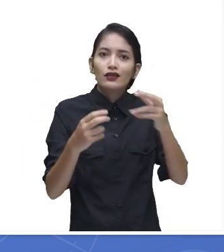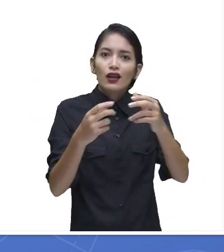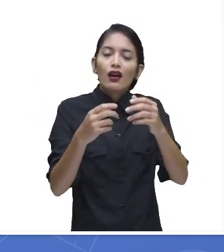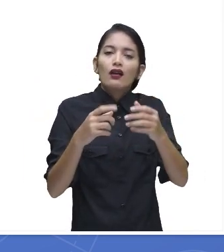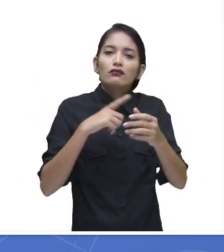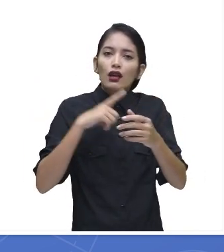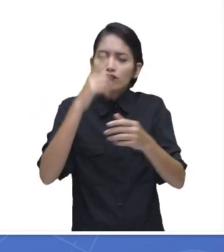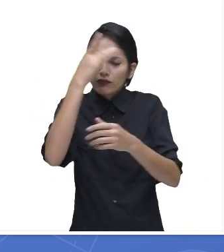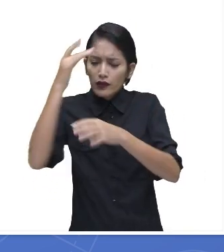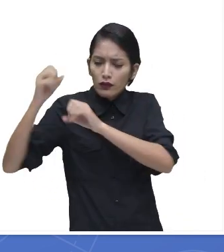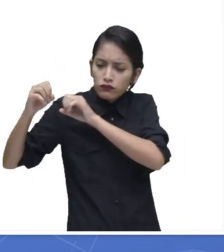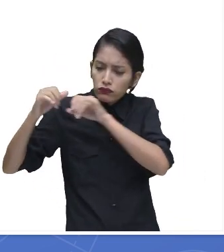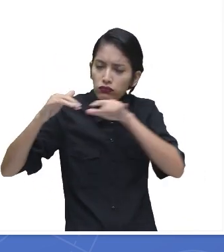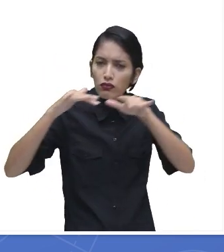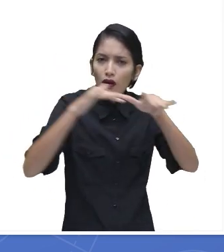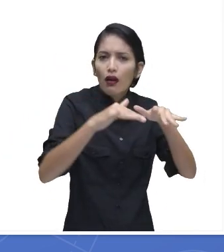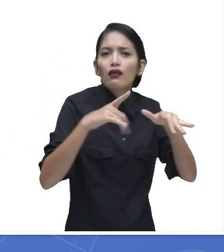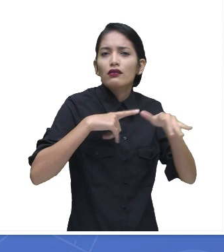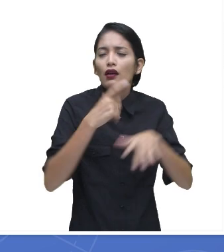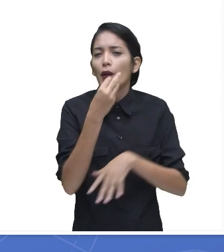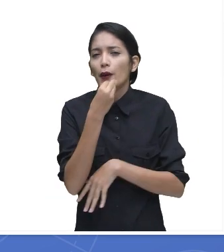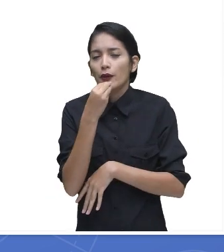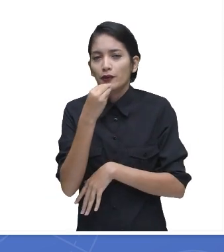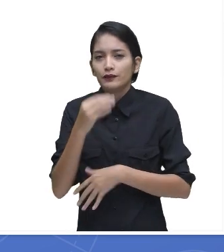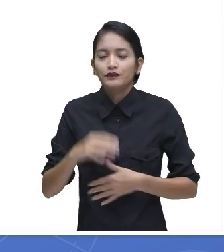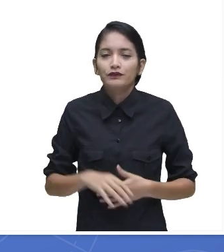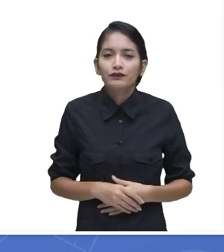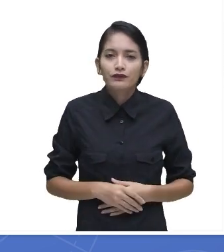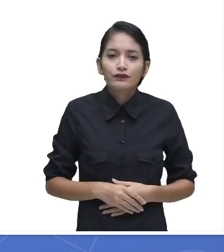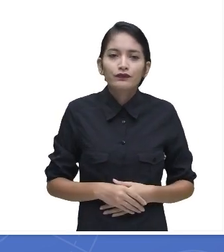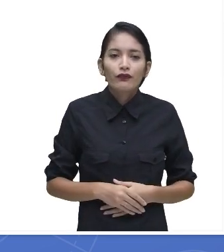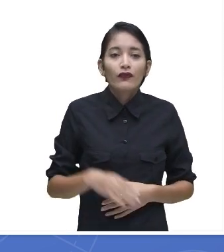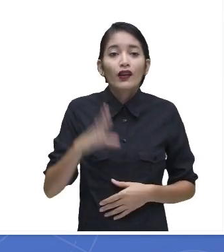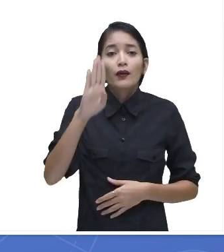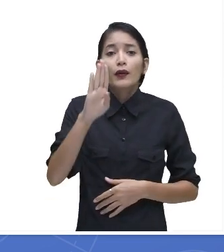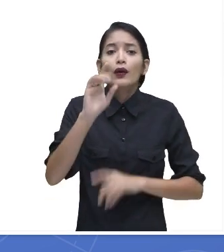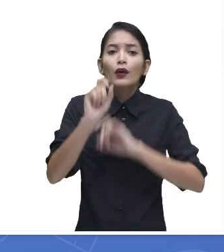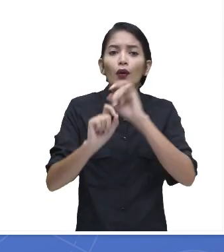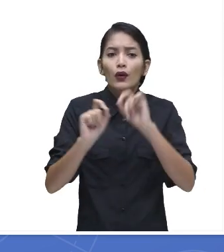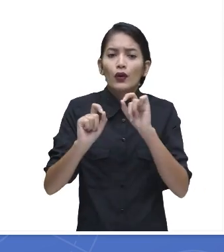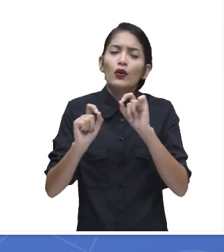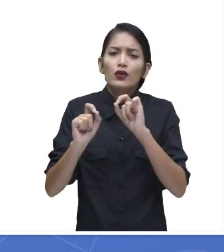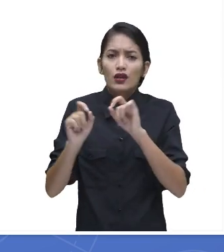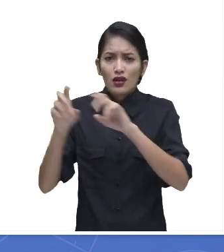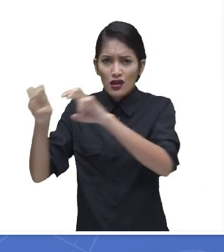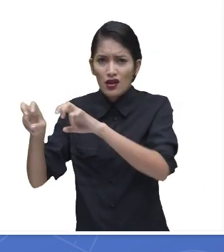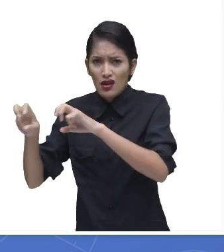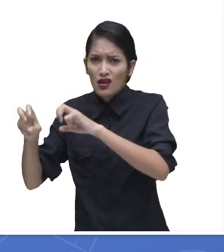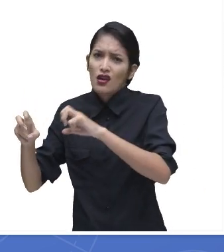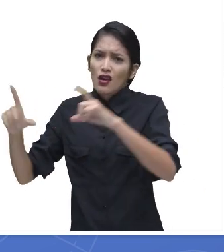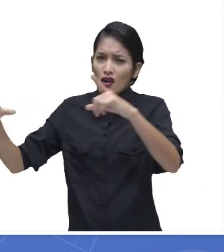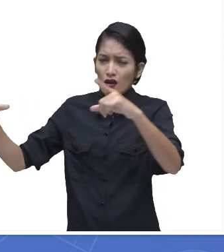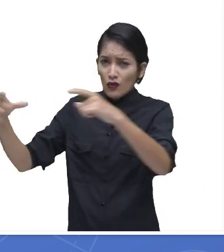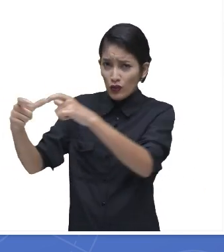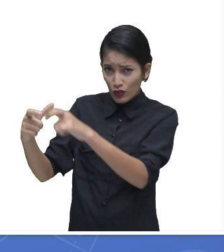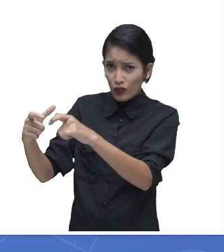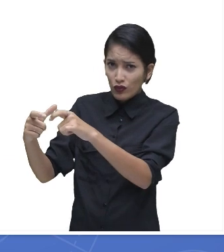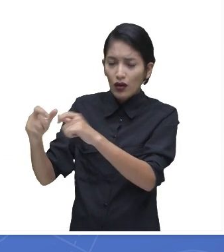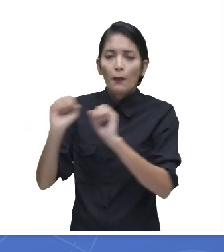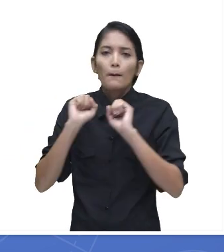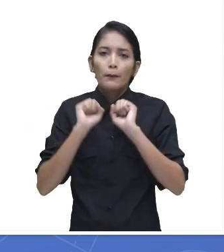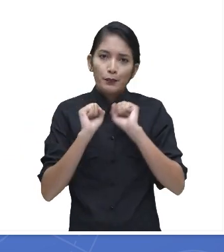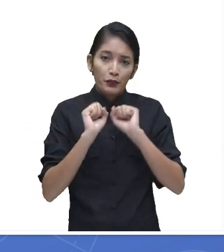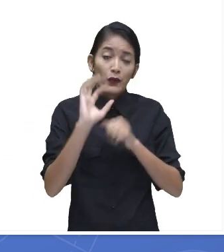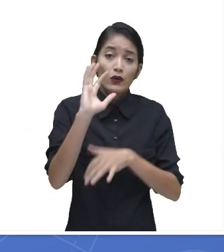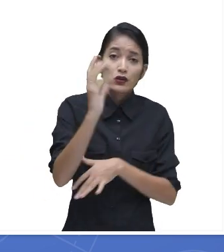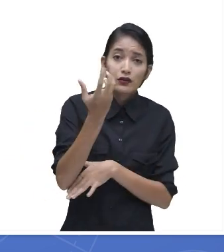pessoas que querem ter mais oportunidades. Letra B, baixa produtividade agrícola, ela pode acontecer tanto